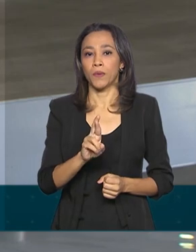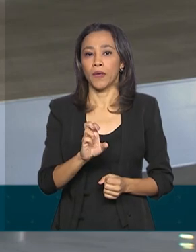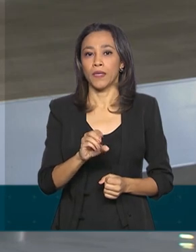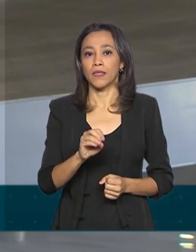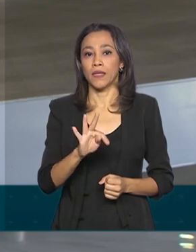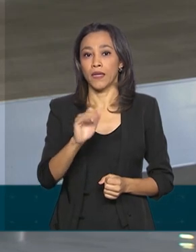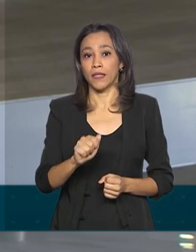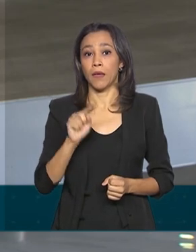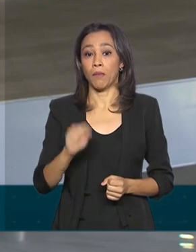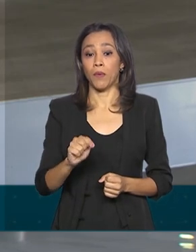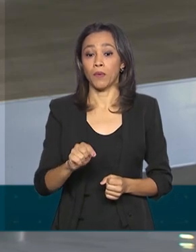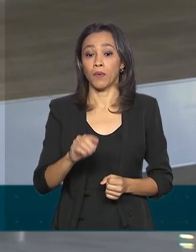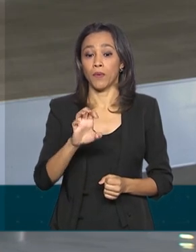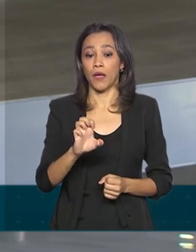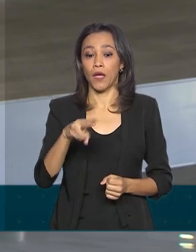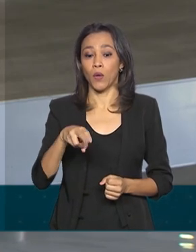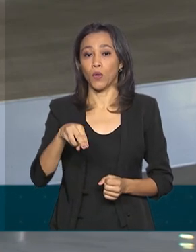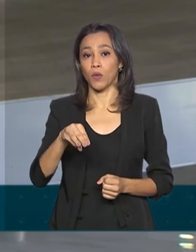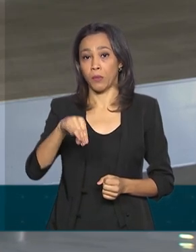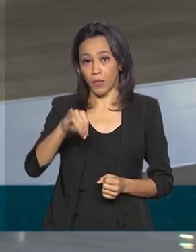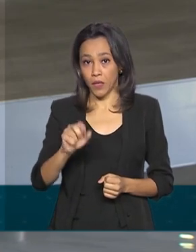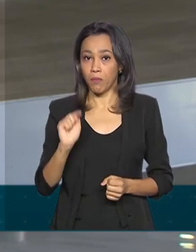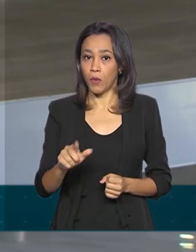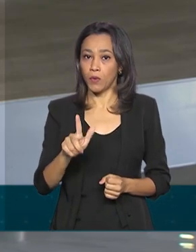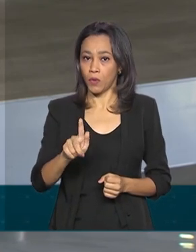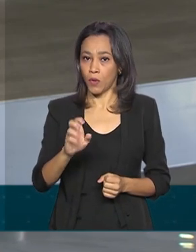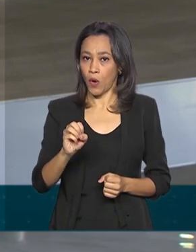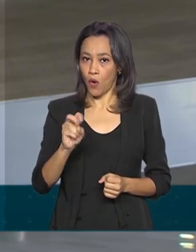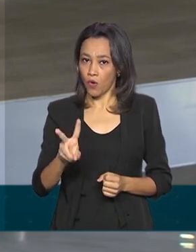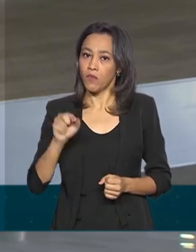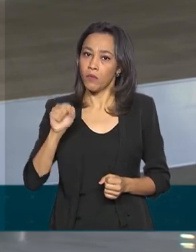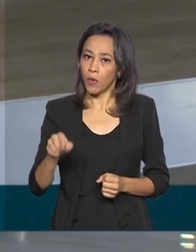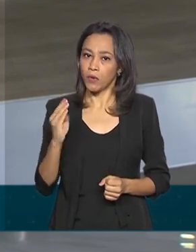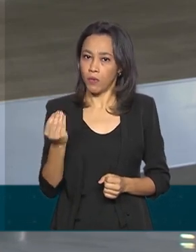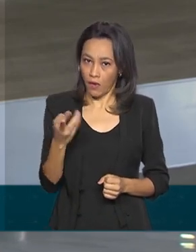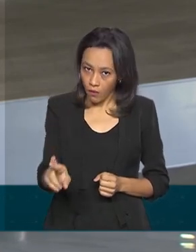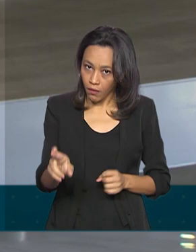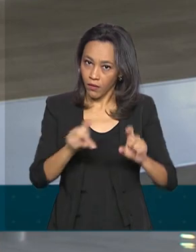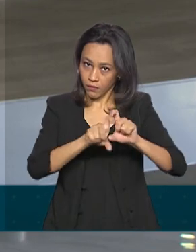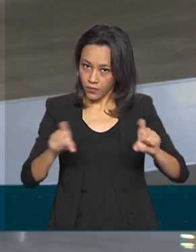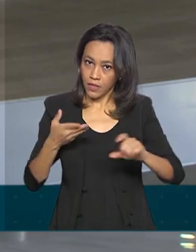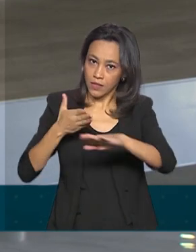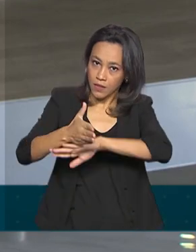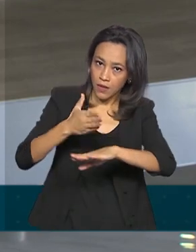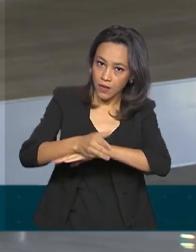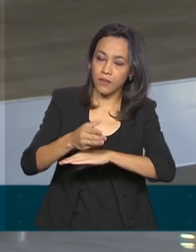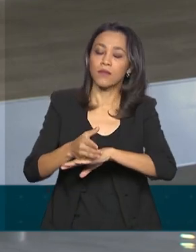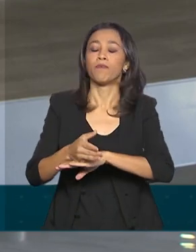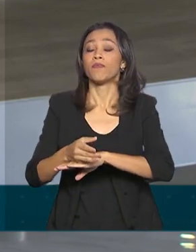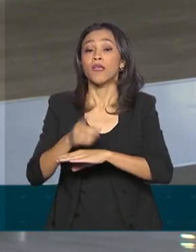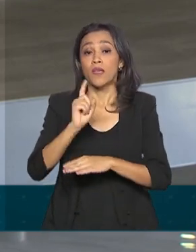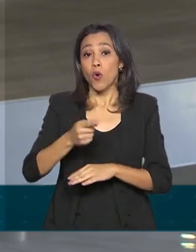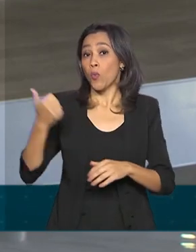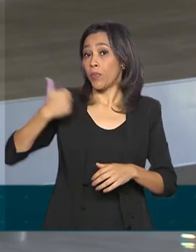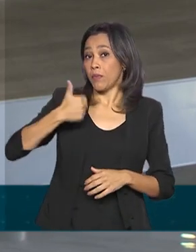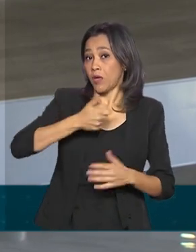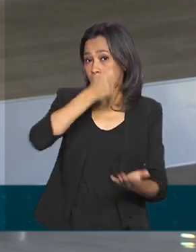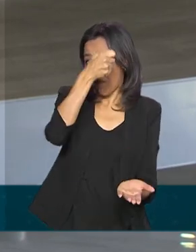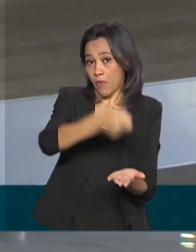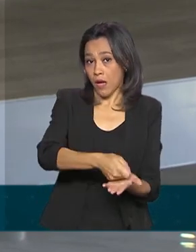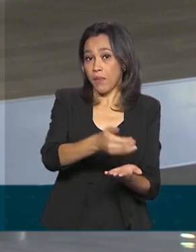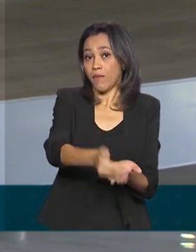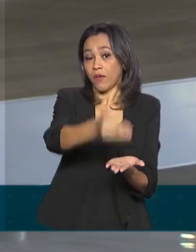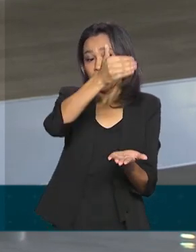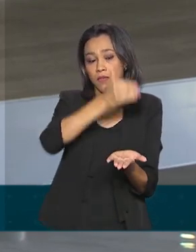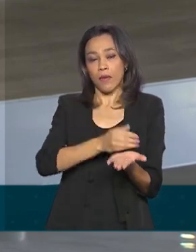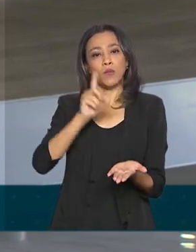.economia.gov.br. O pagamento desse primeiro lote, como a Renata já disse, foi antecipado pra